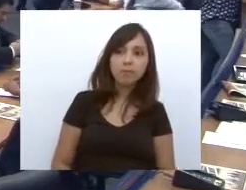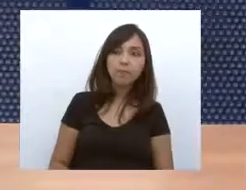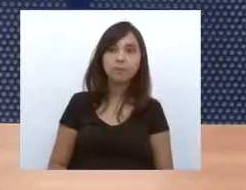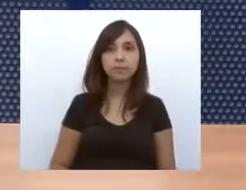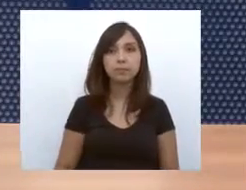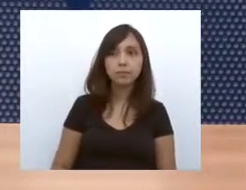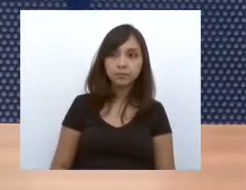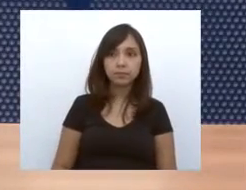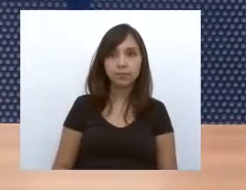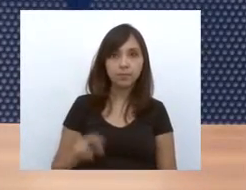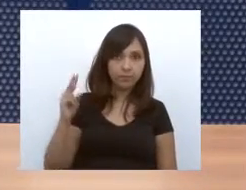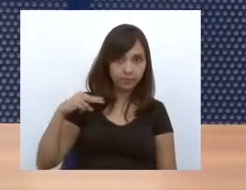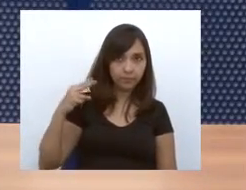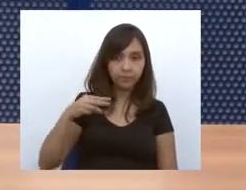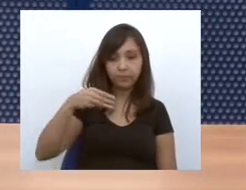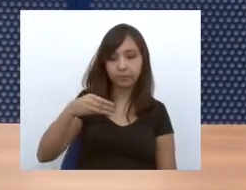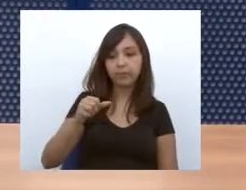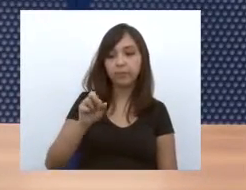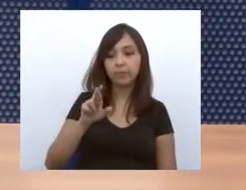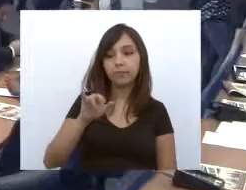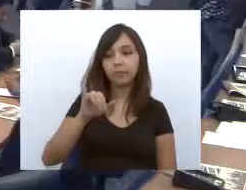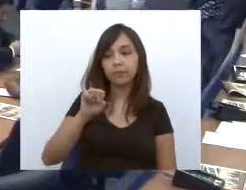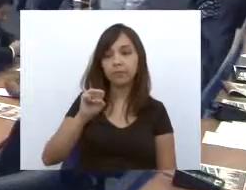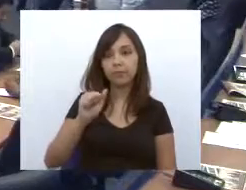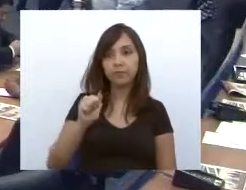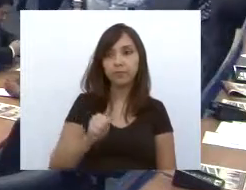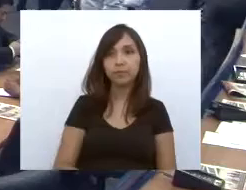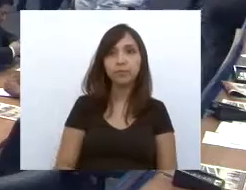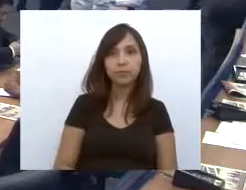Com a palavra, a vereadora Marisa de Sá.